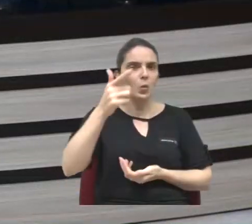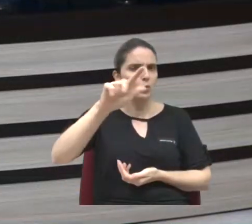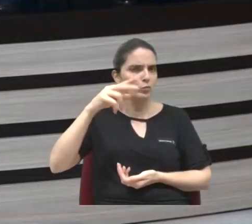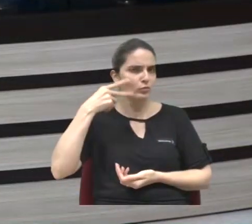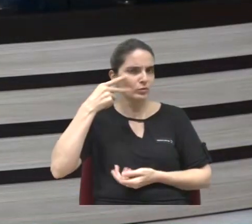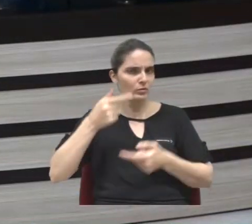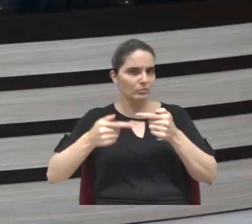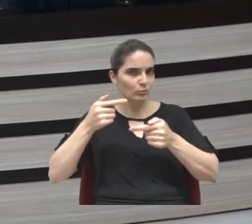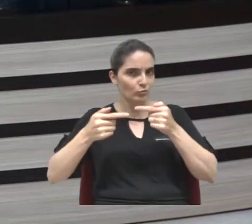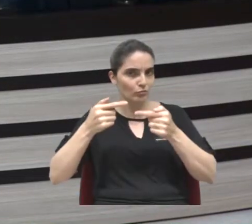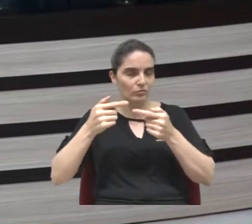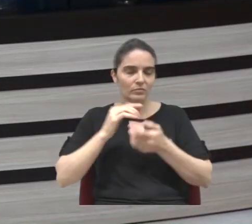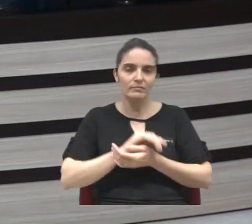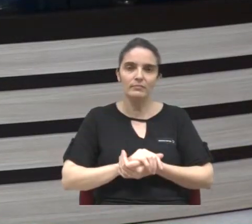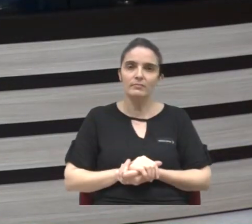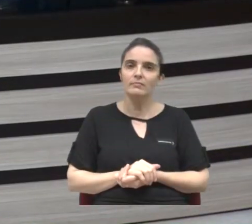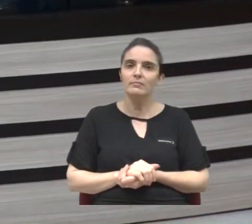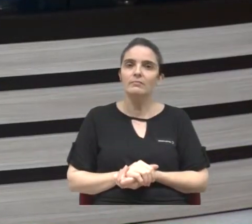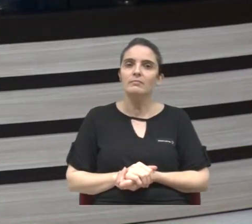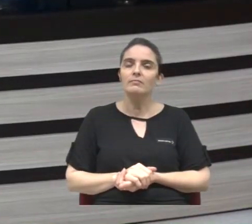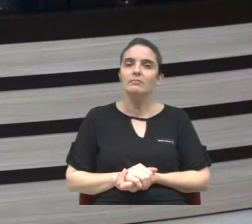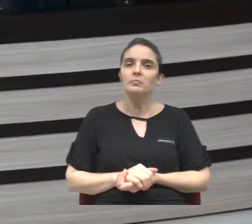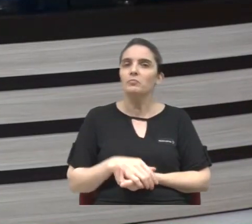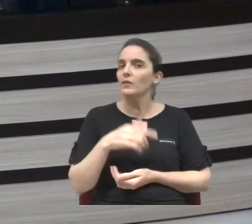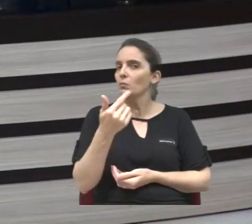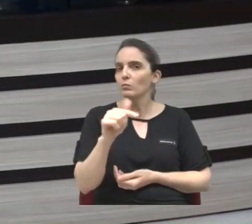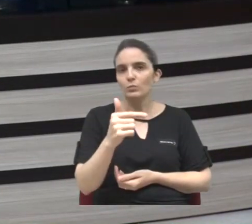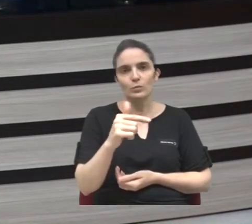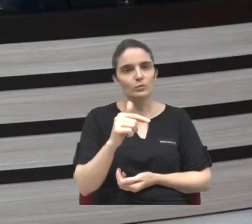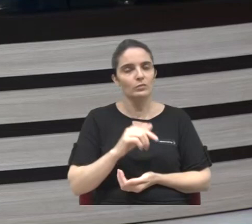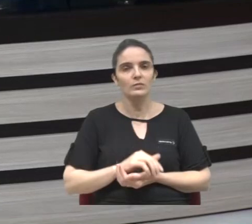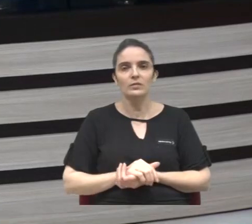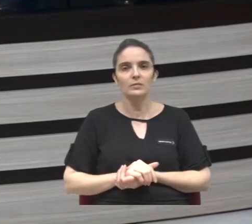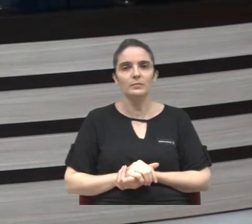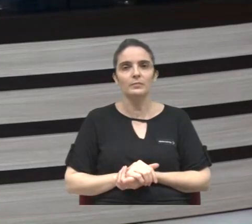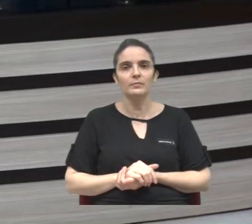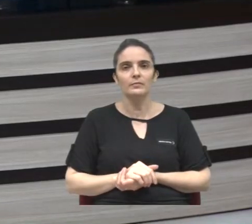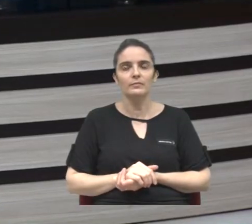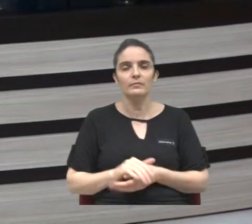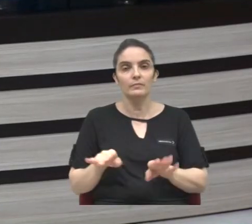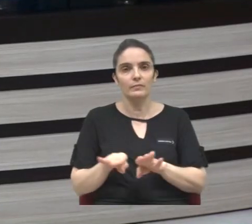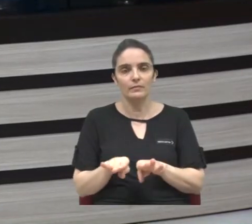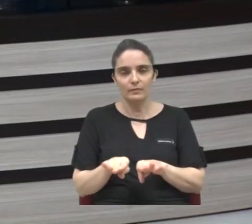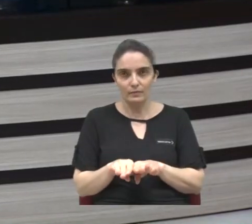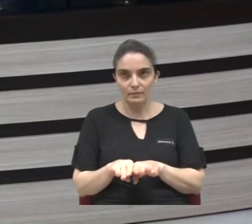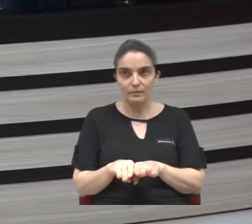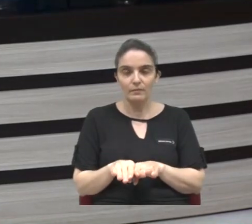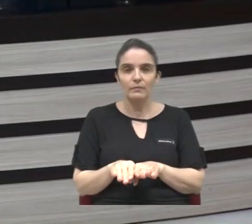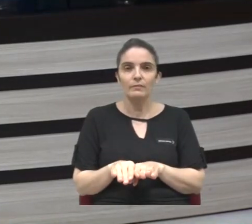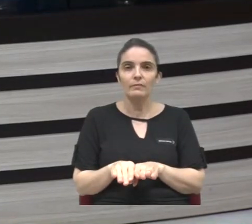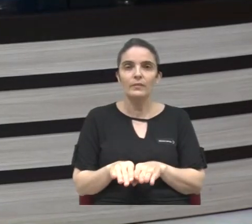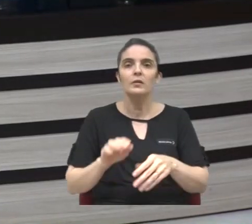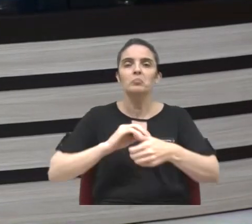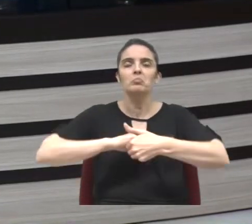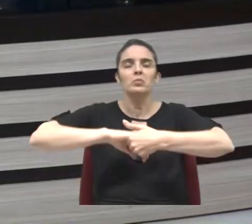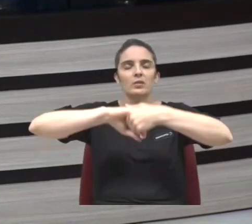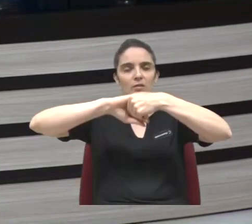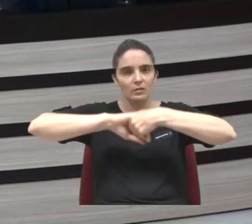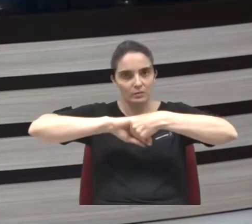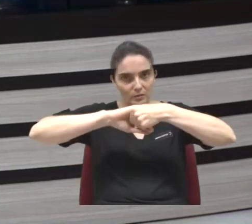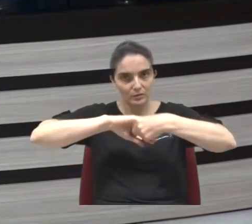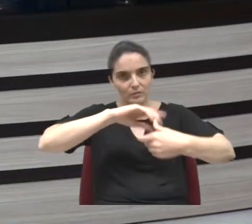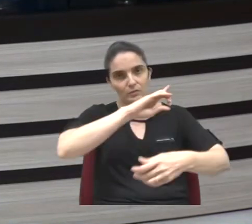o requerimento? Não havendo, também gostaria somente de parabenizar o nosso deputado Miguel